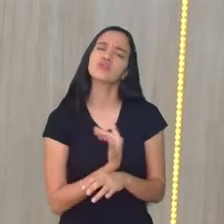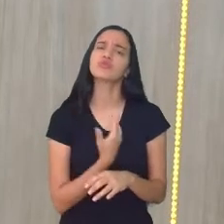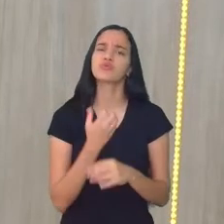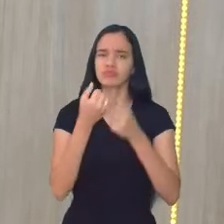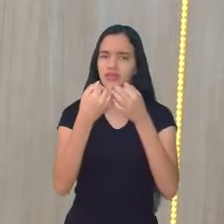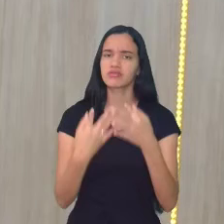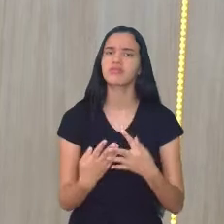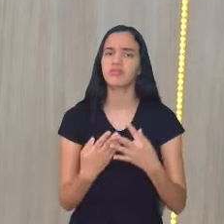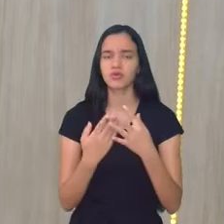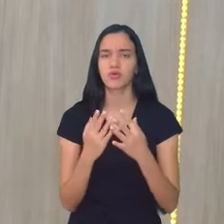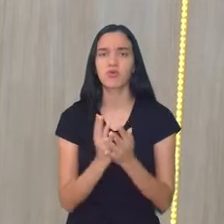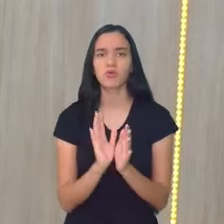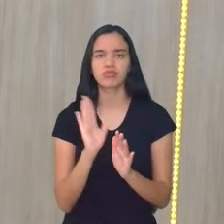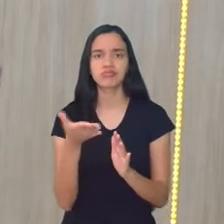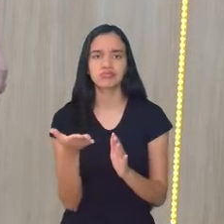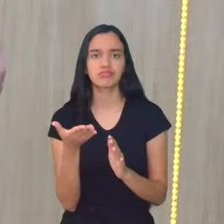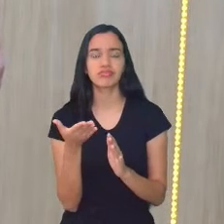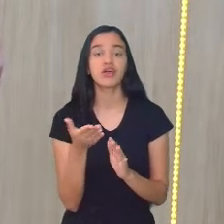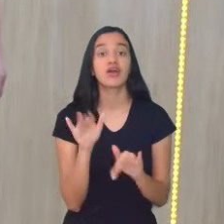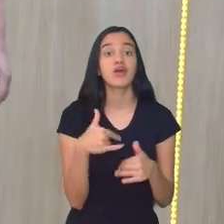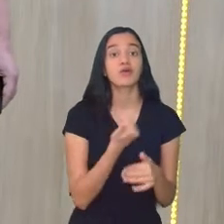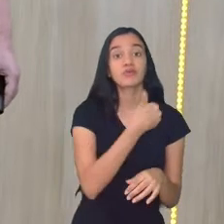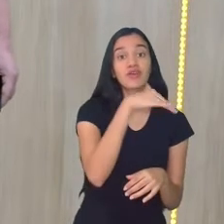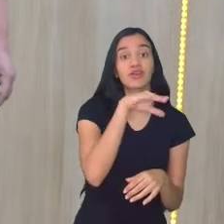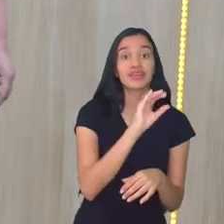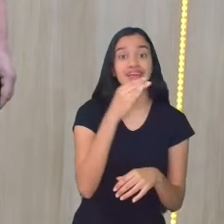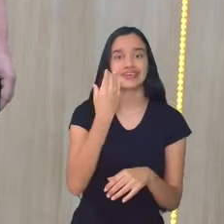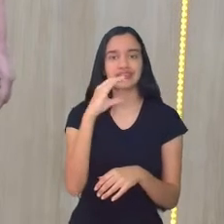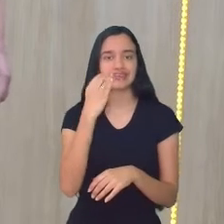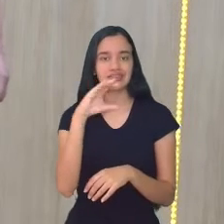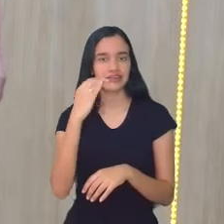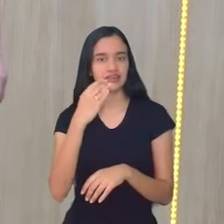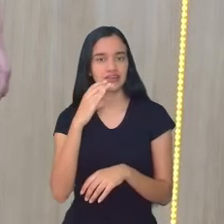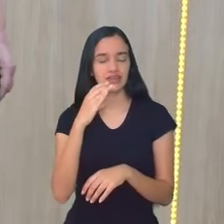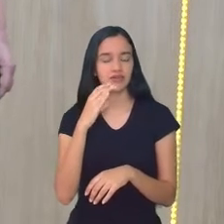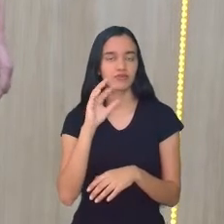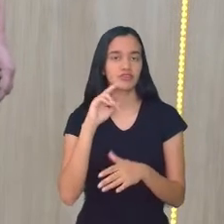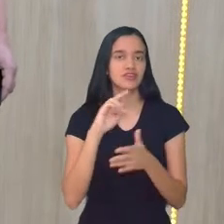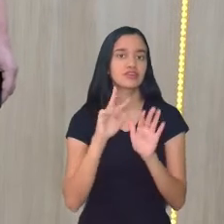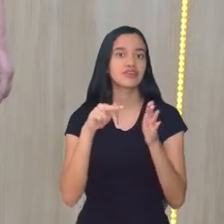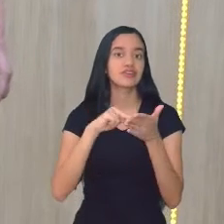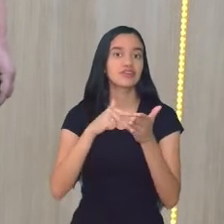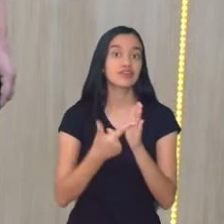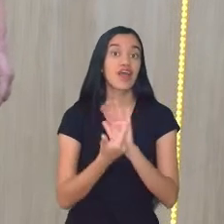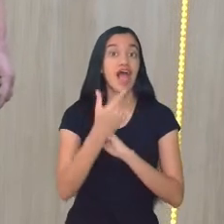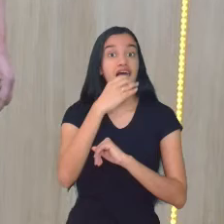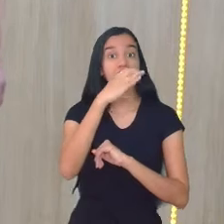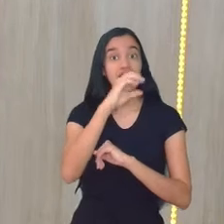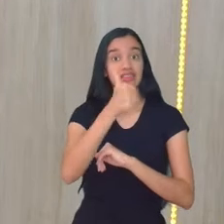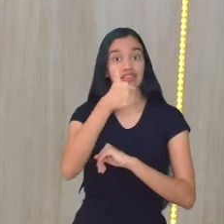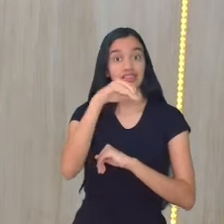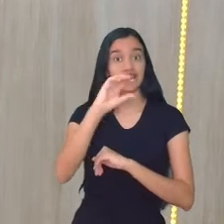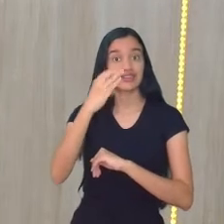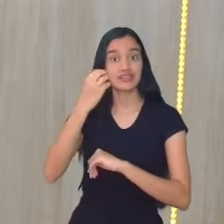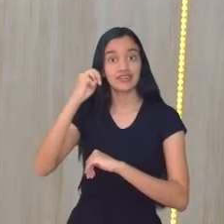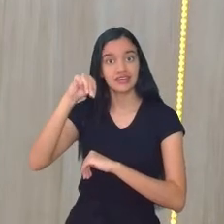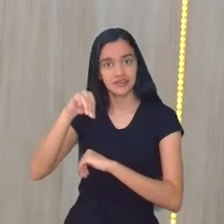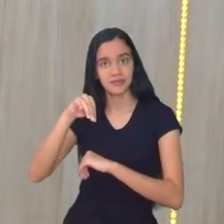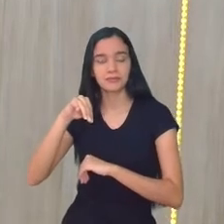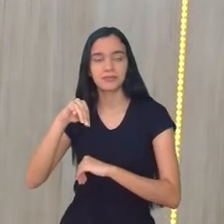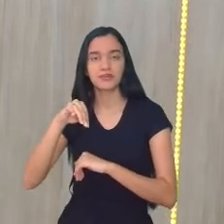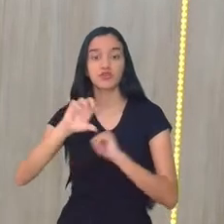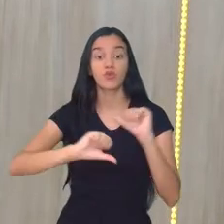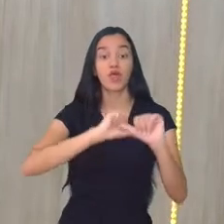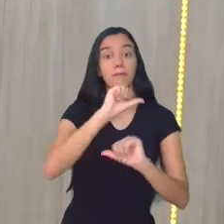falou sobre isso quando a gente falou 10 centavos, né? Se referindo a 10 centímetros na conversão do